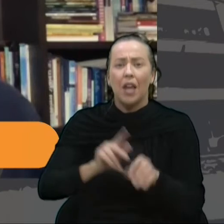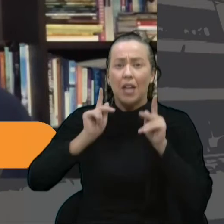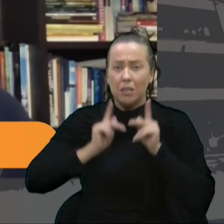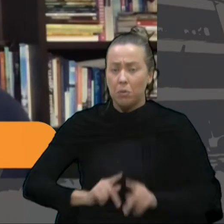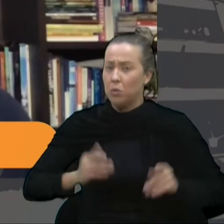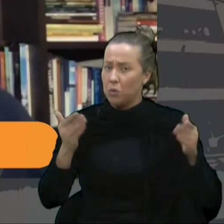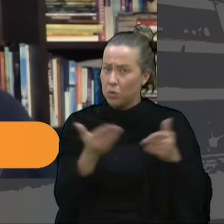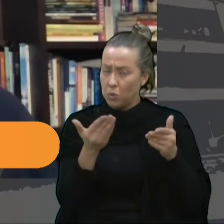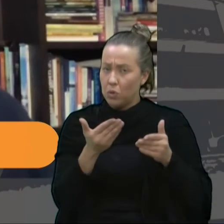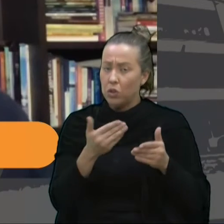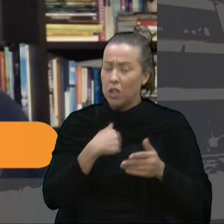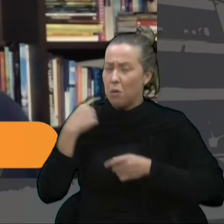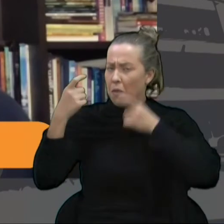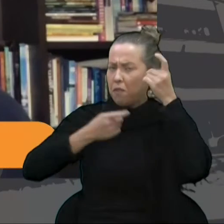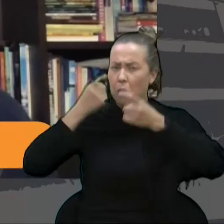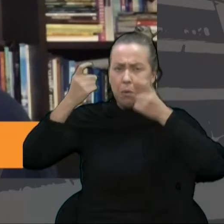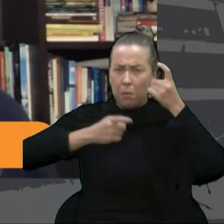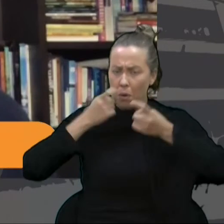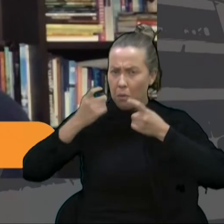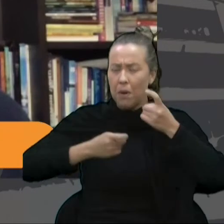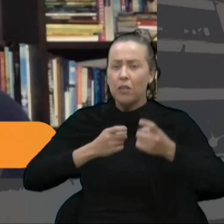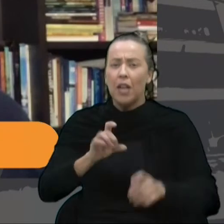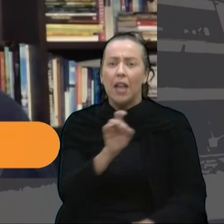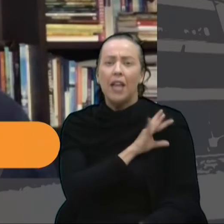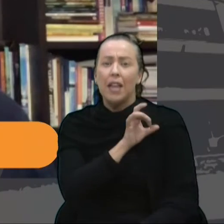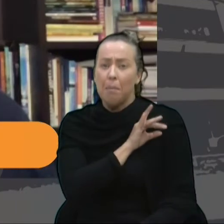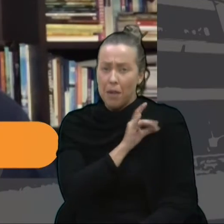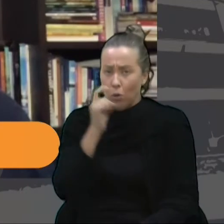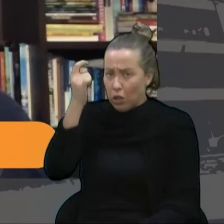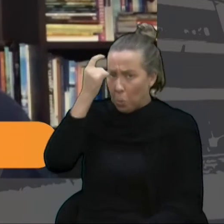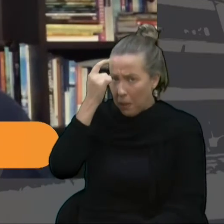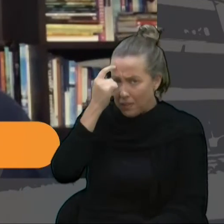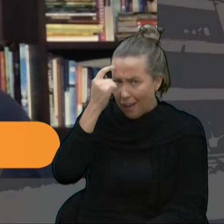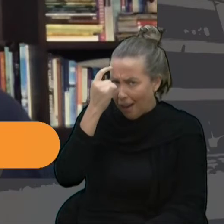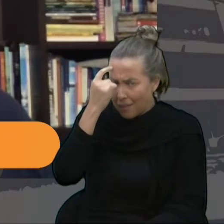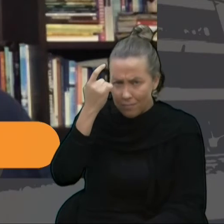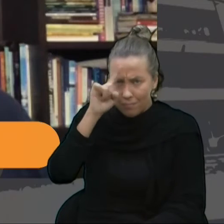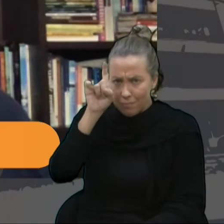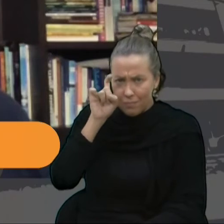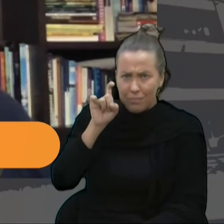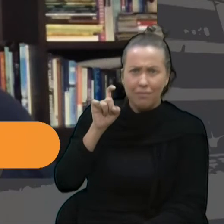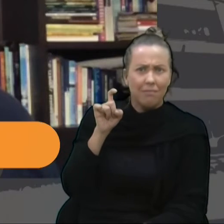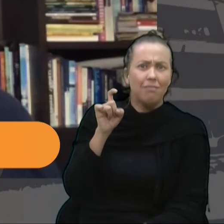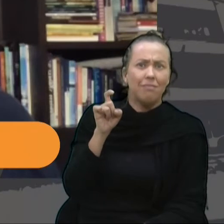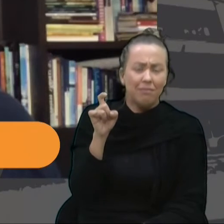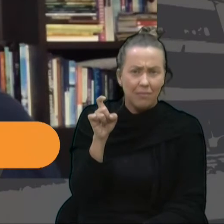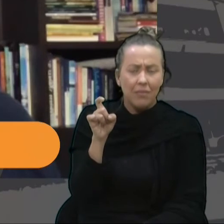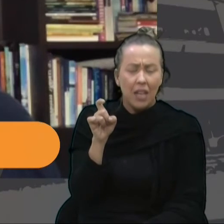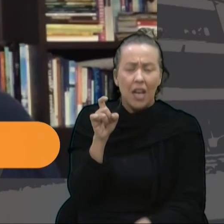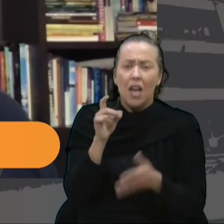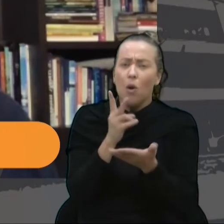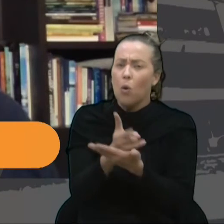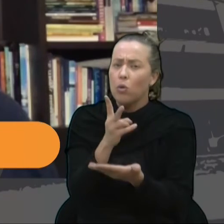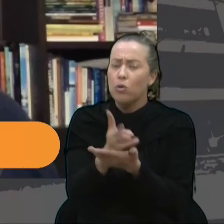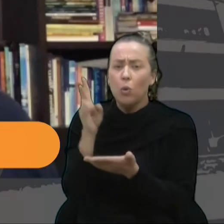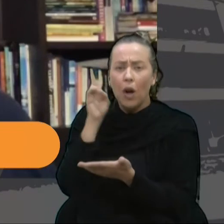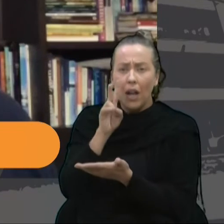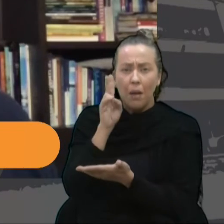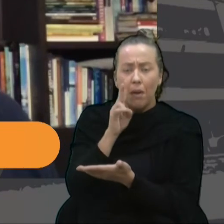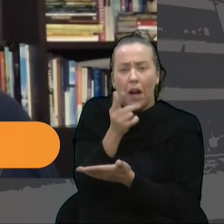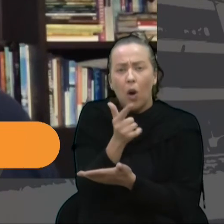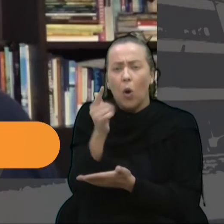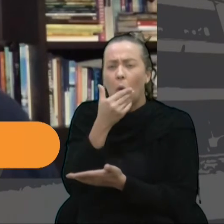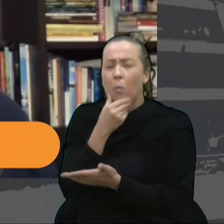hoje, eu fico muito preocupado, estão com medo de pensar. Né? Eu volto a lembrar o George Orwell,